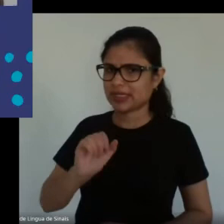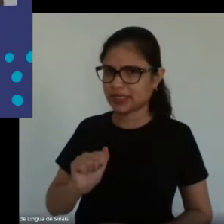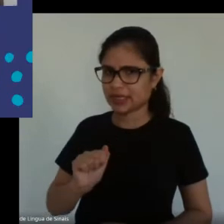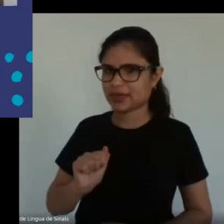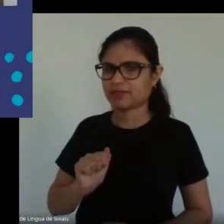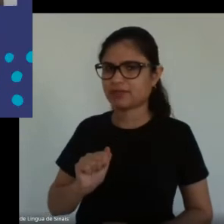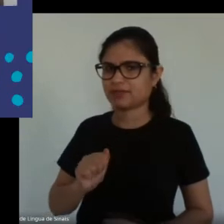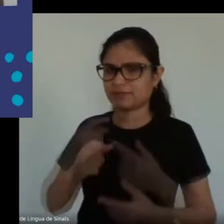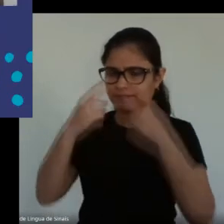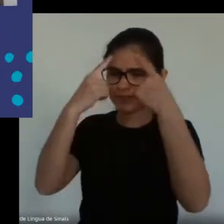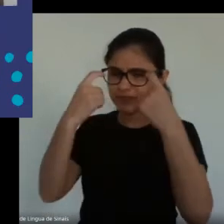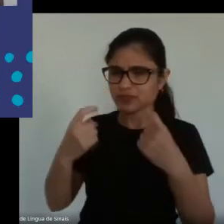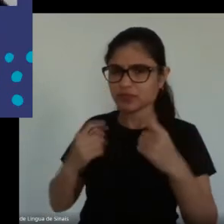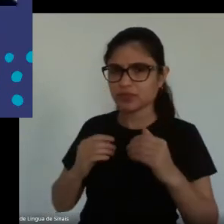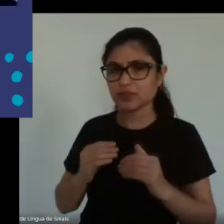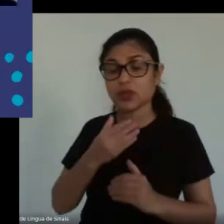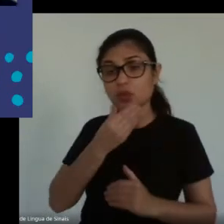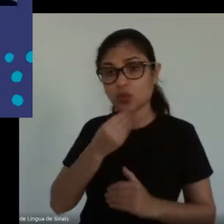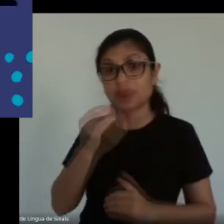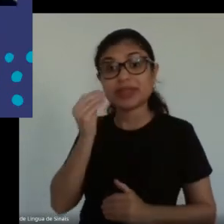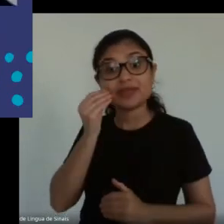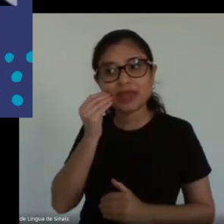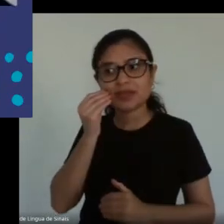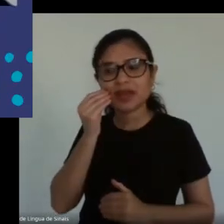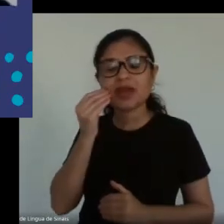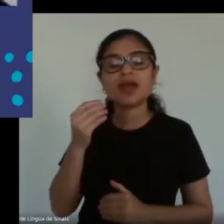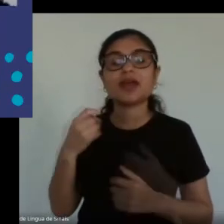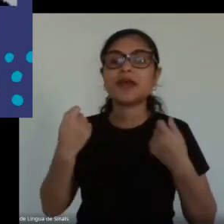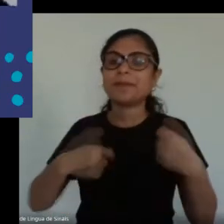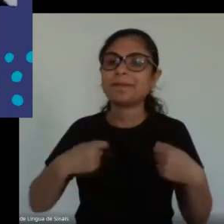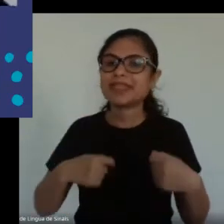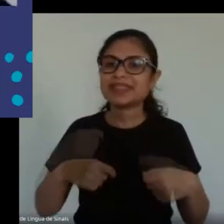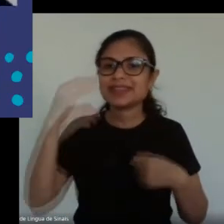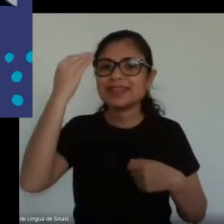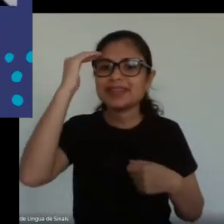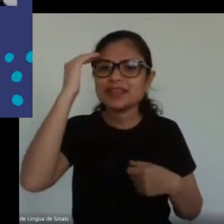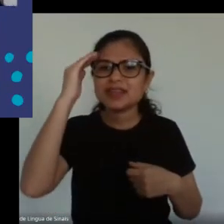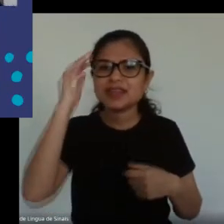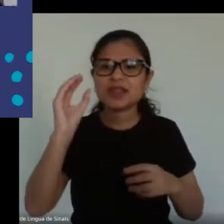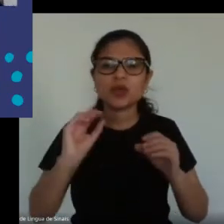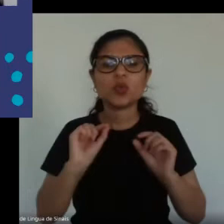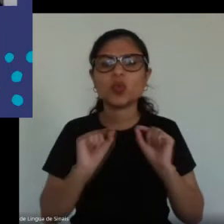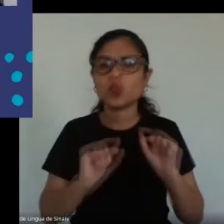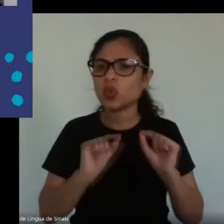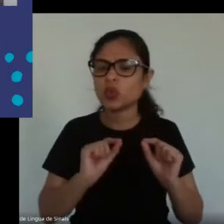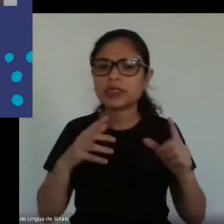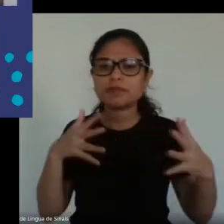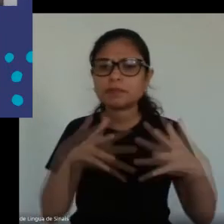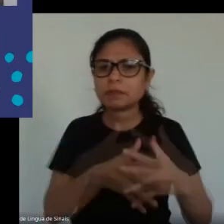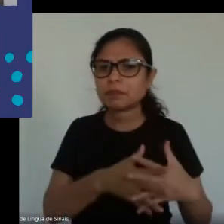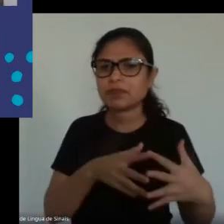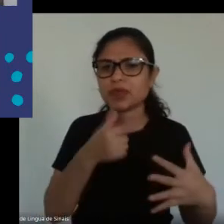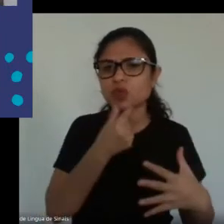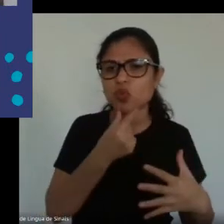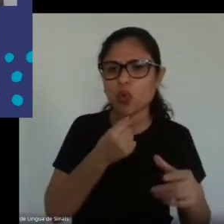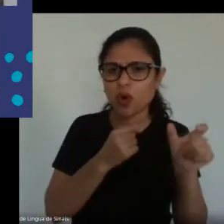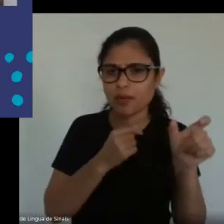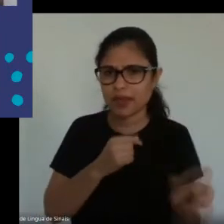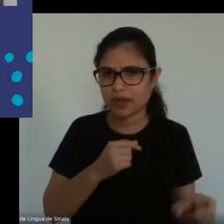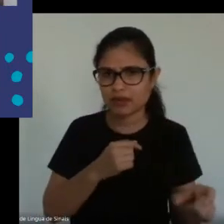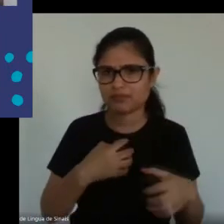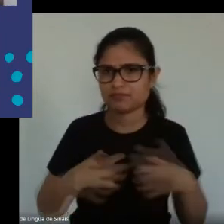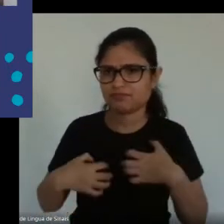gente também tem que entender o que aflige este homem. Então, assim como a gente pensa que tem que ter